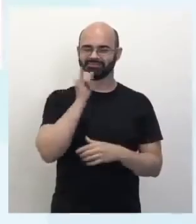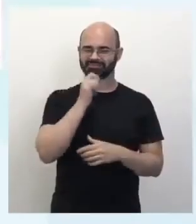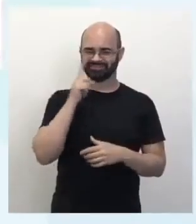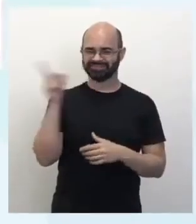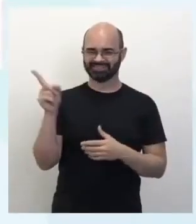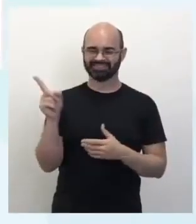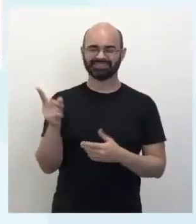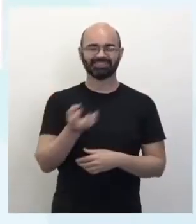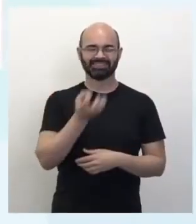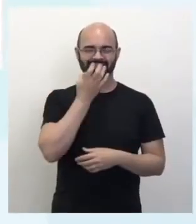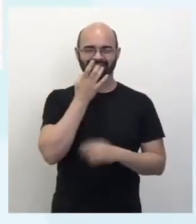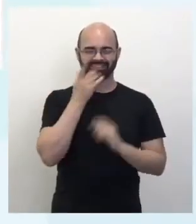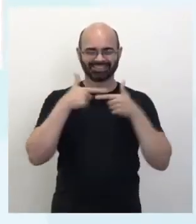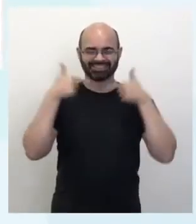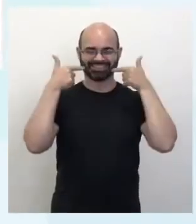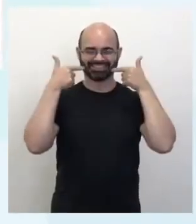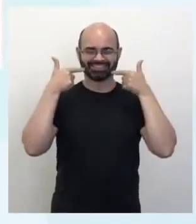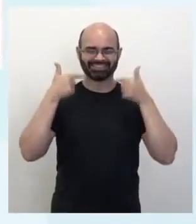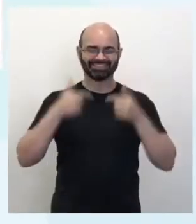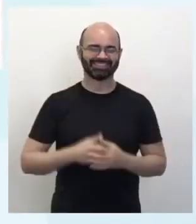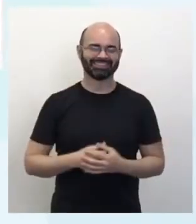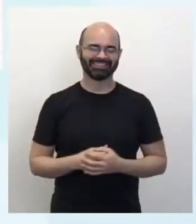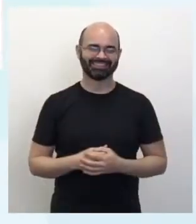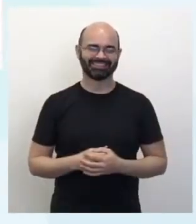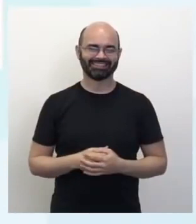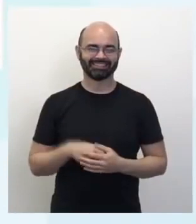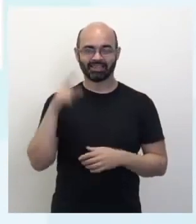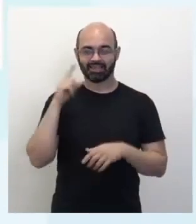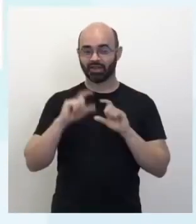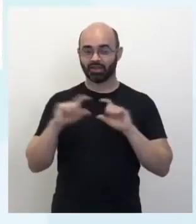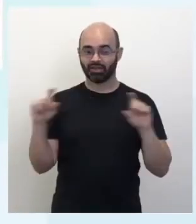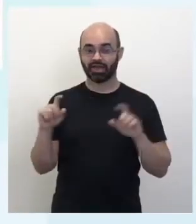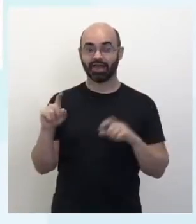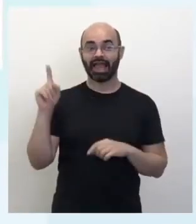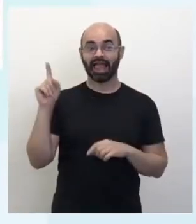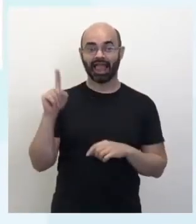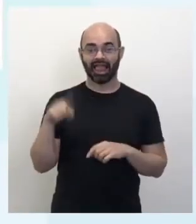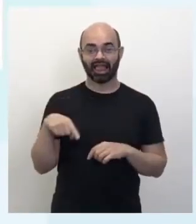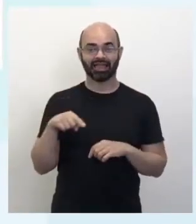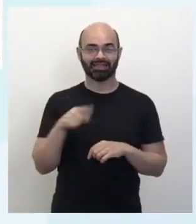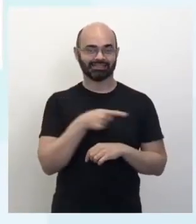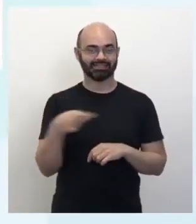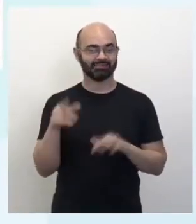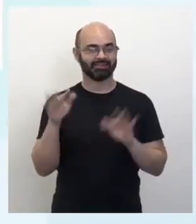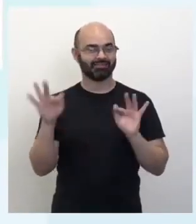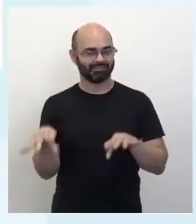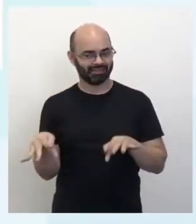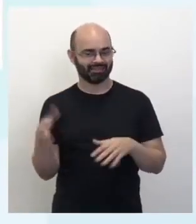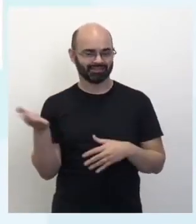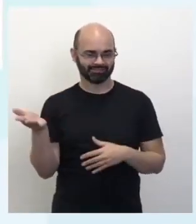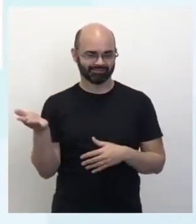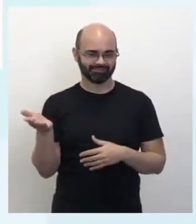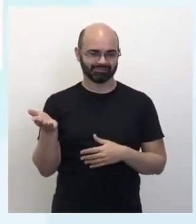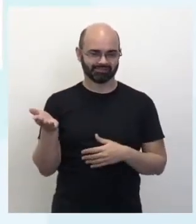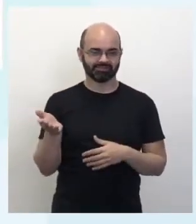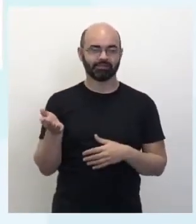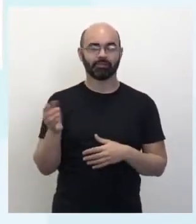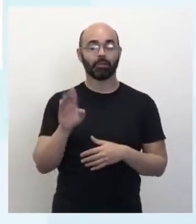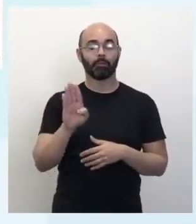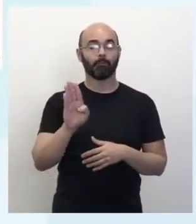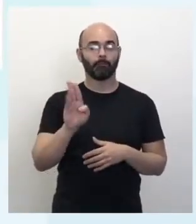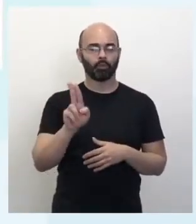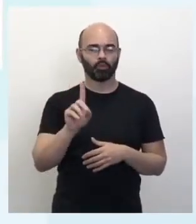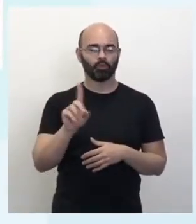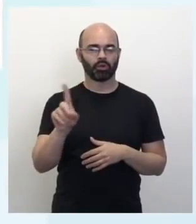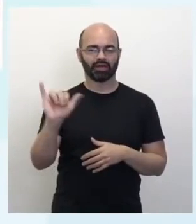tem um cachorrinho sorrindo e tá escrito It's the weekend, quer dizer, é o fim de semana, buddy, tipo é